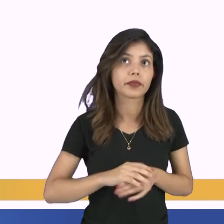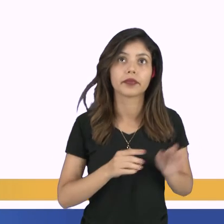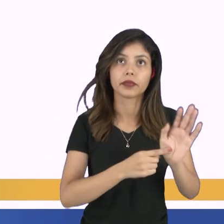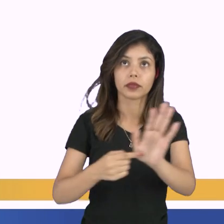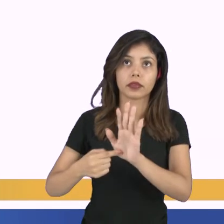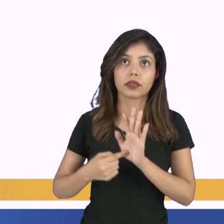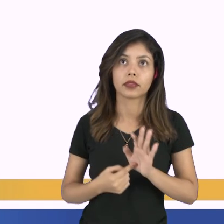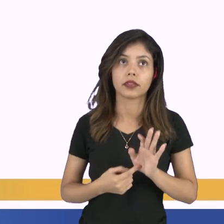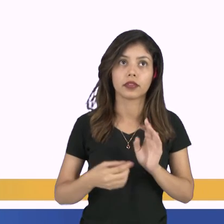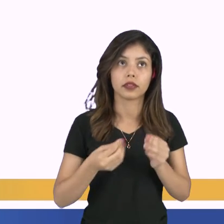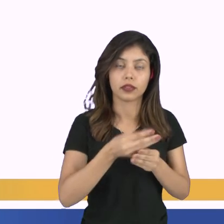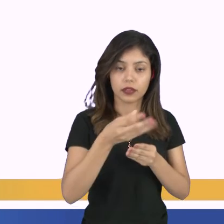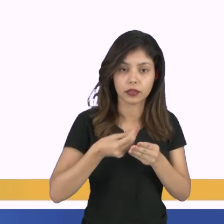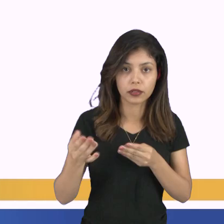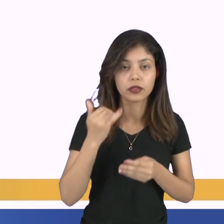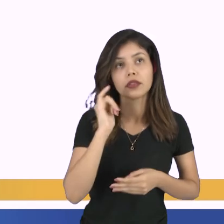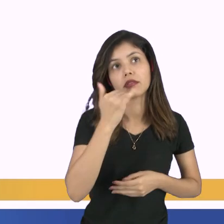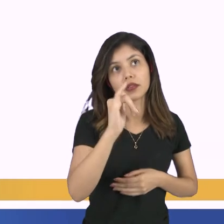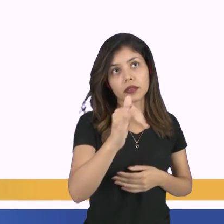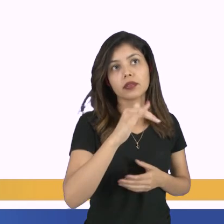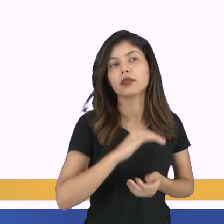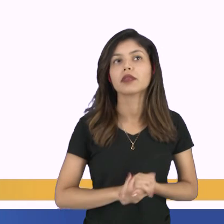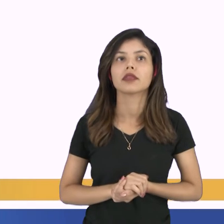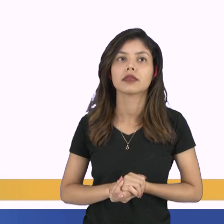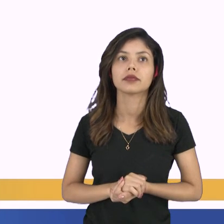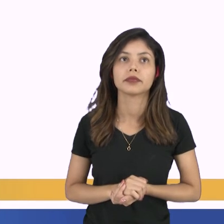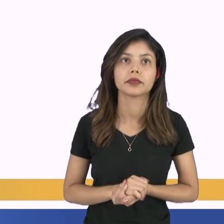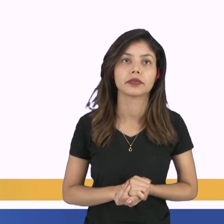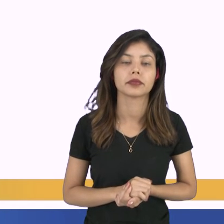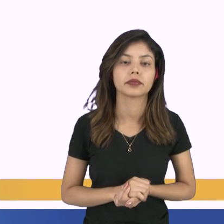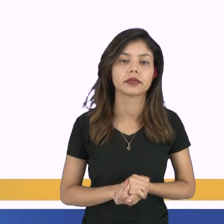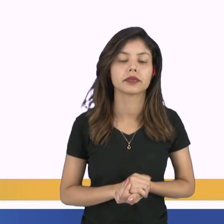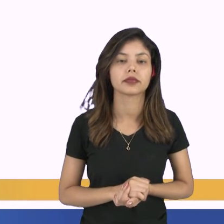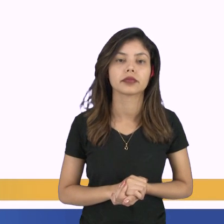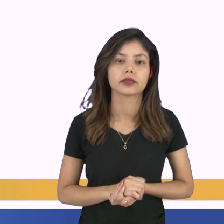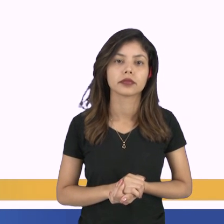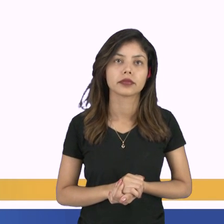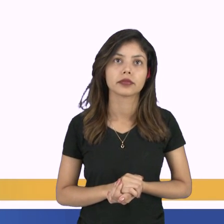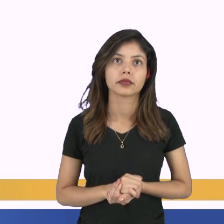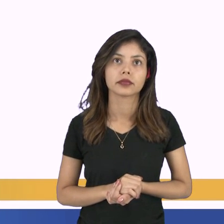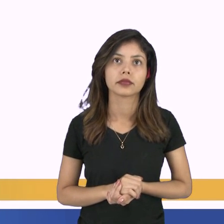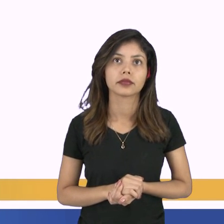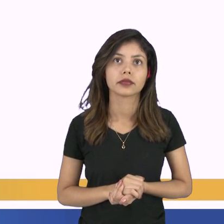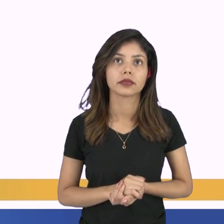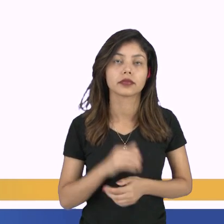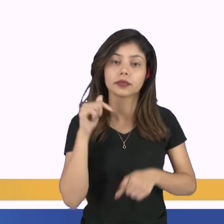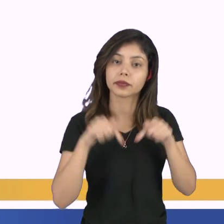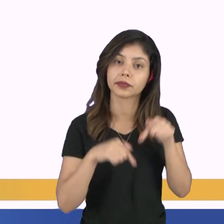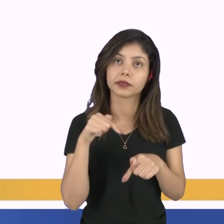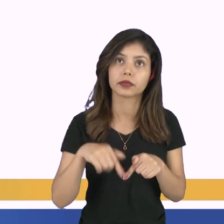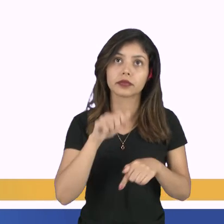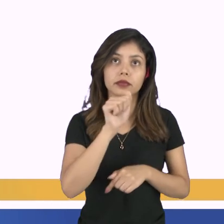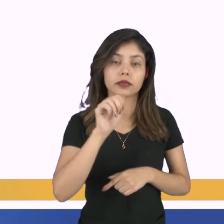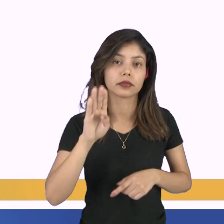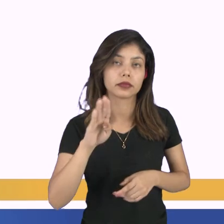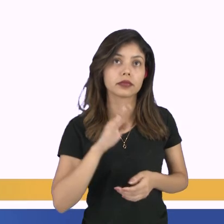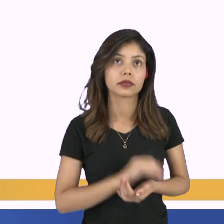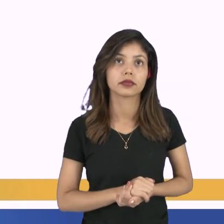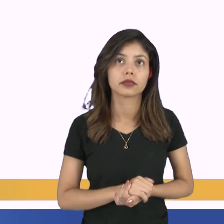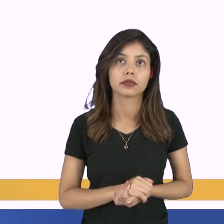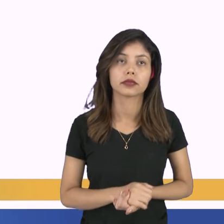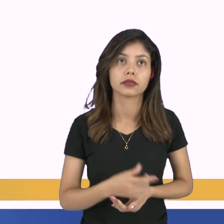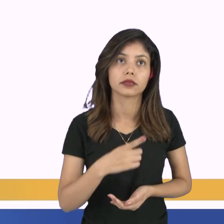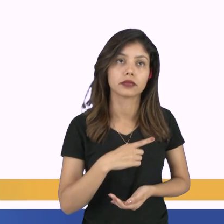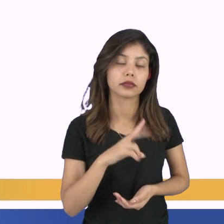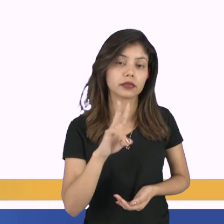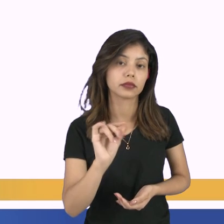e B apresentam as seguintes distribuições eletrônicas em camadas. Na ligação química entre A e B,